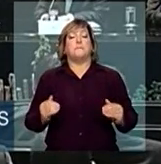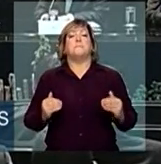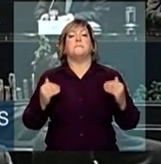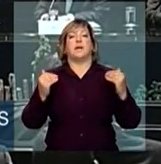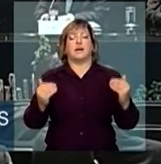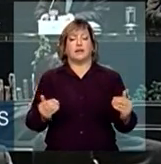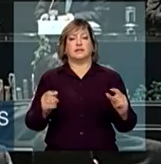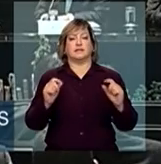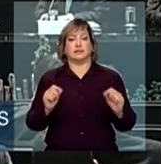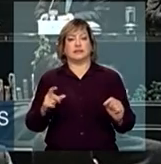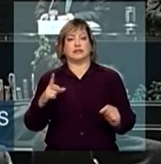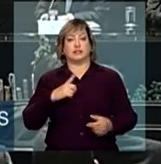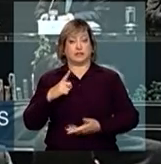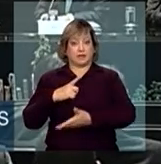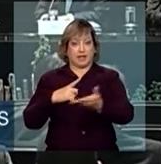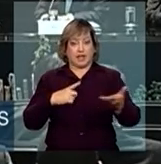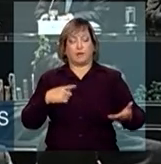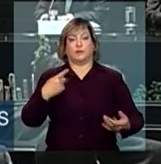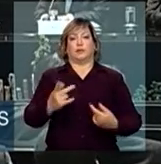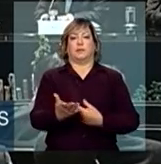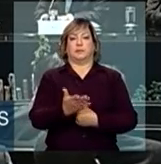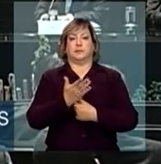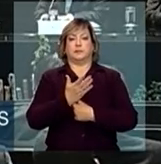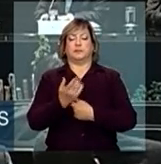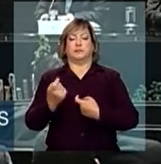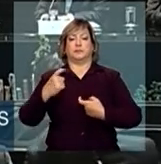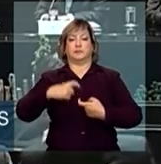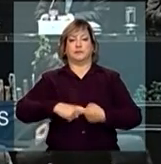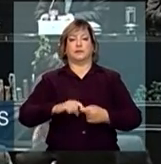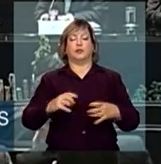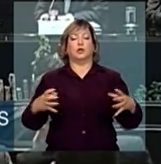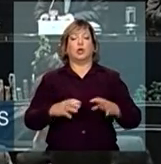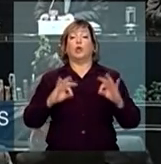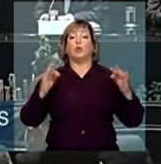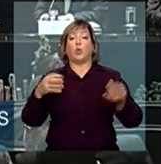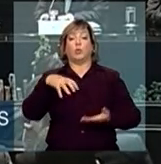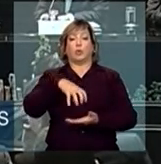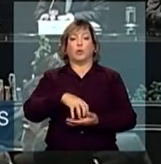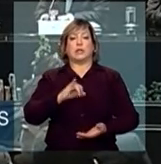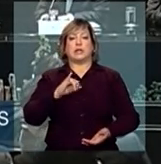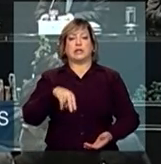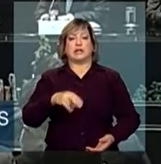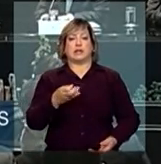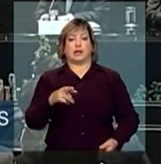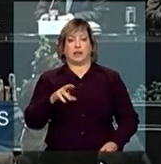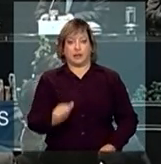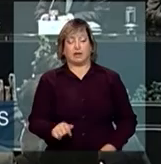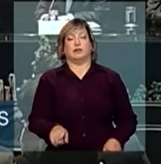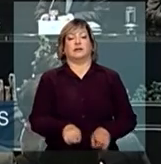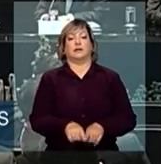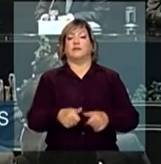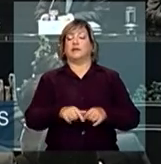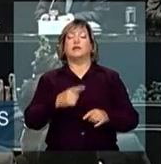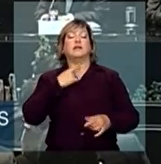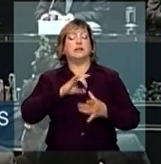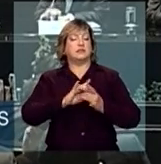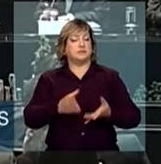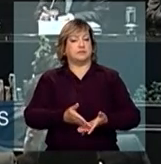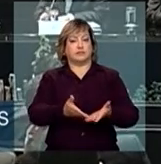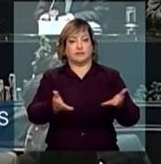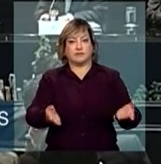de contarmos com a sua parceria pessoal e toda a equipe do INCRA e ficamos à inteira disposição para